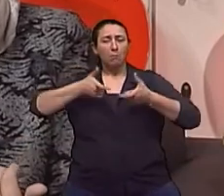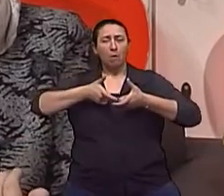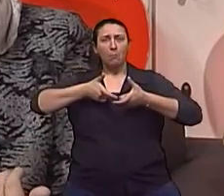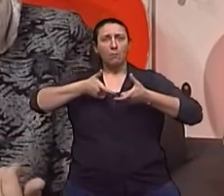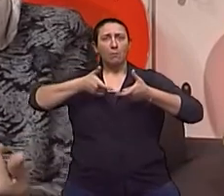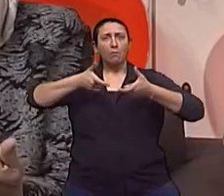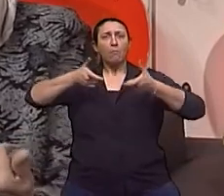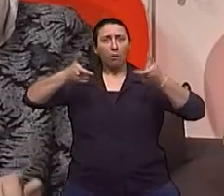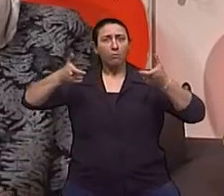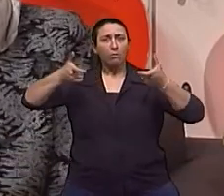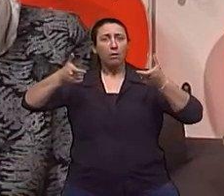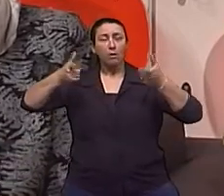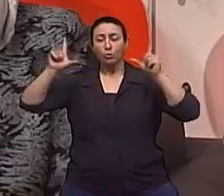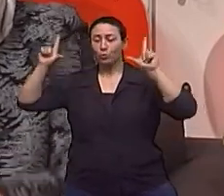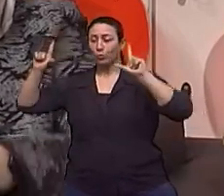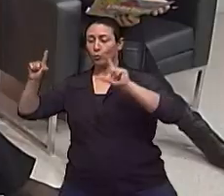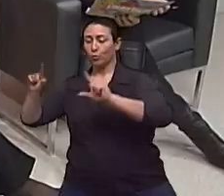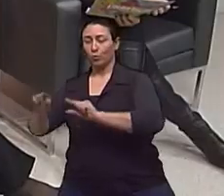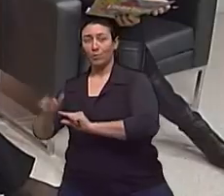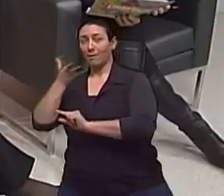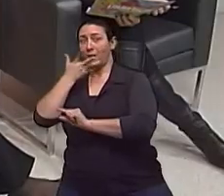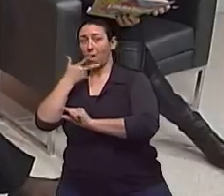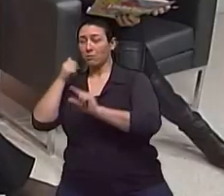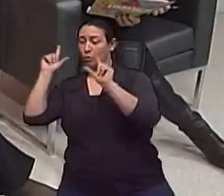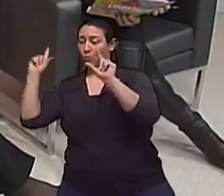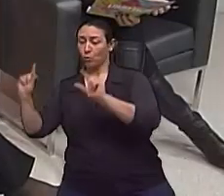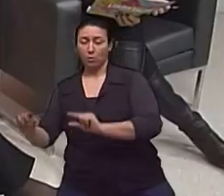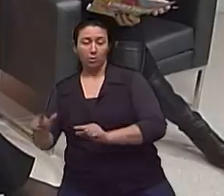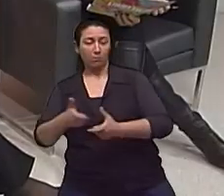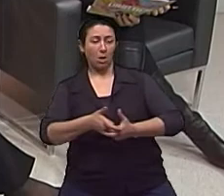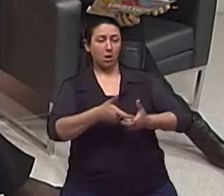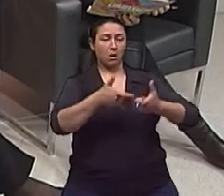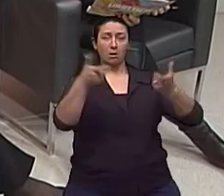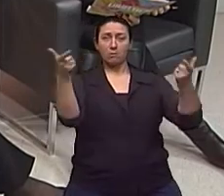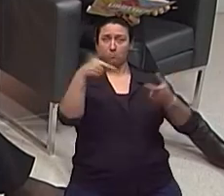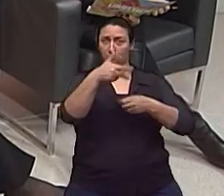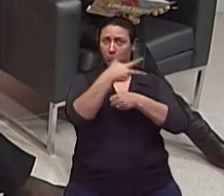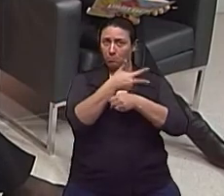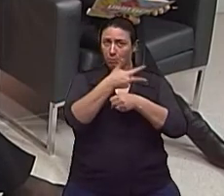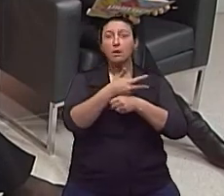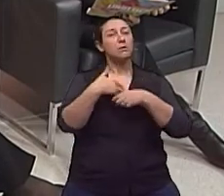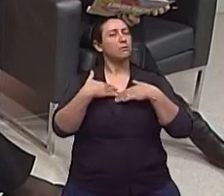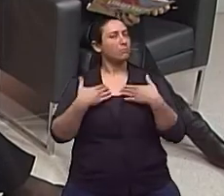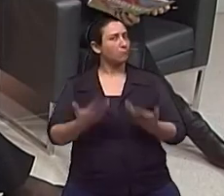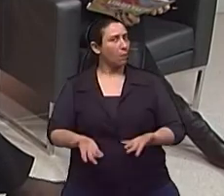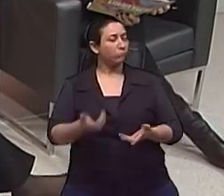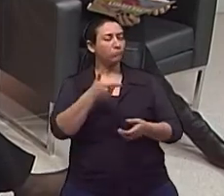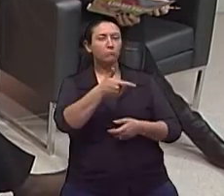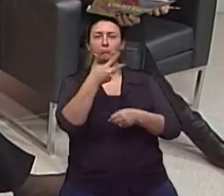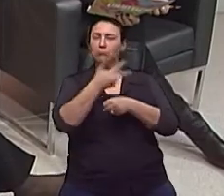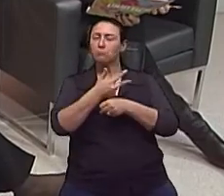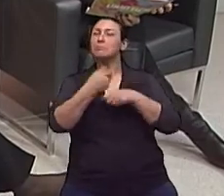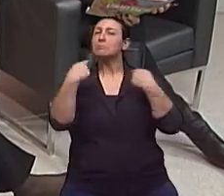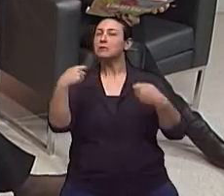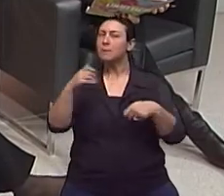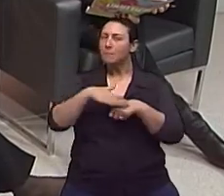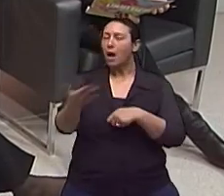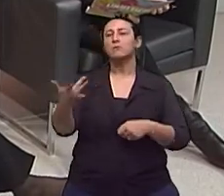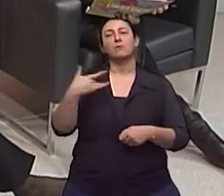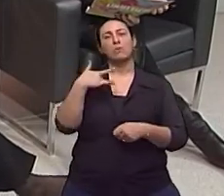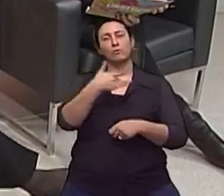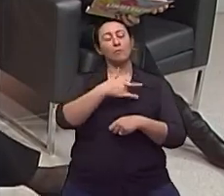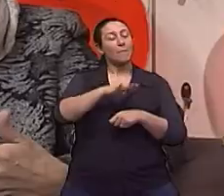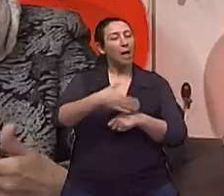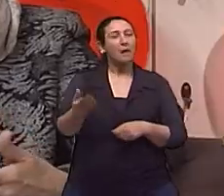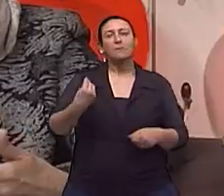mês e diminui as crianças então a tendência vai ser os idosos tendem cada vez mais saúde viver em cada vez mais e